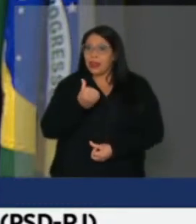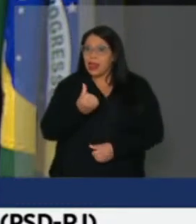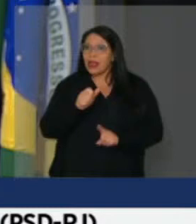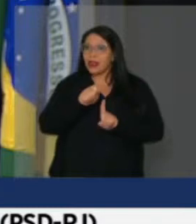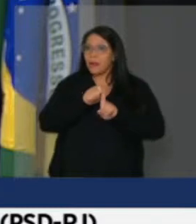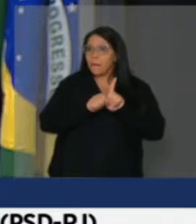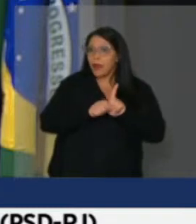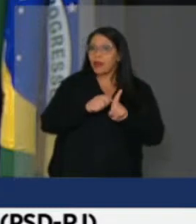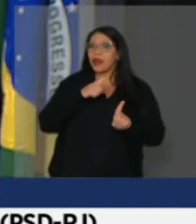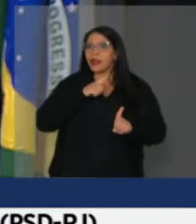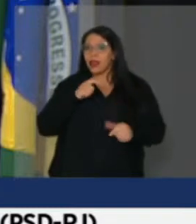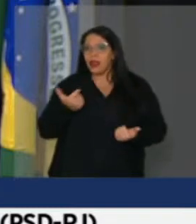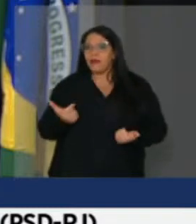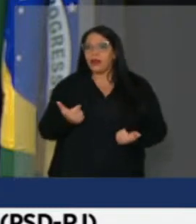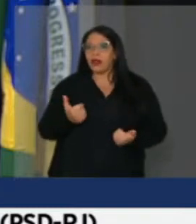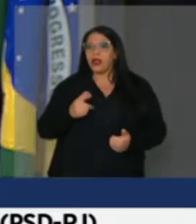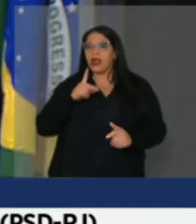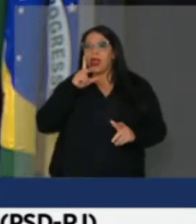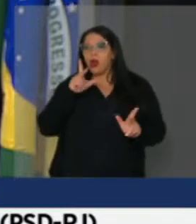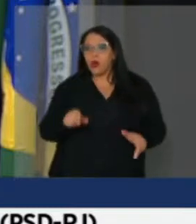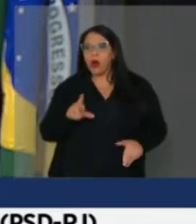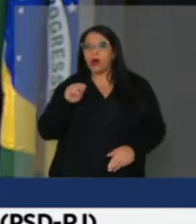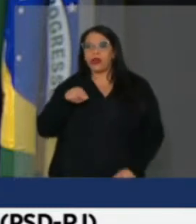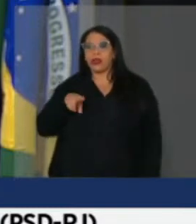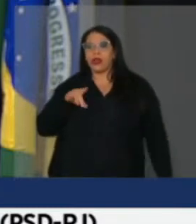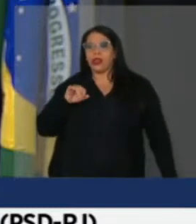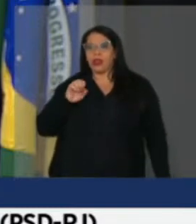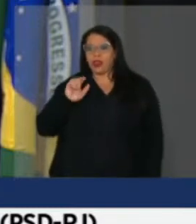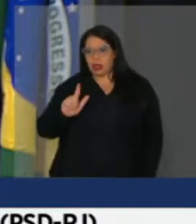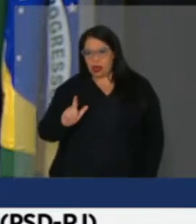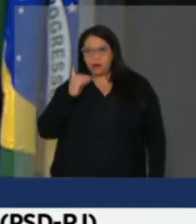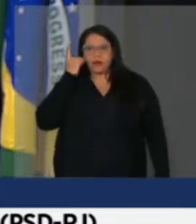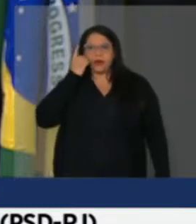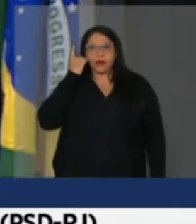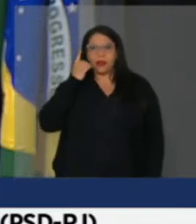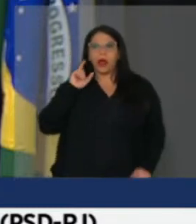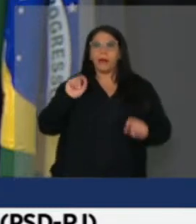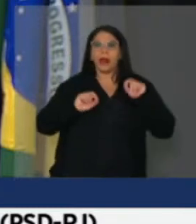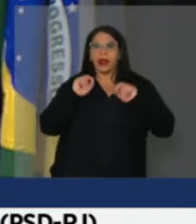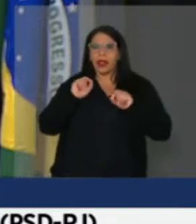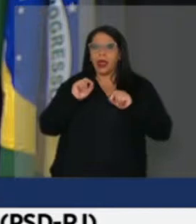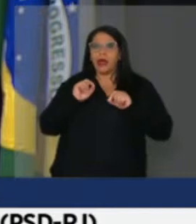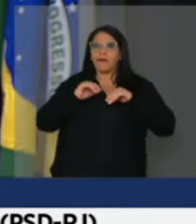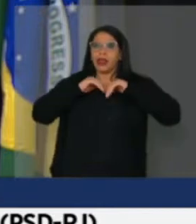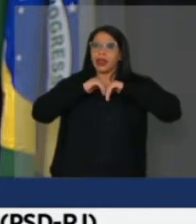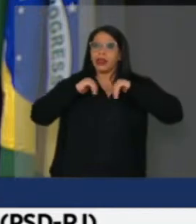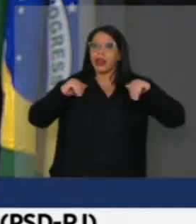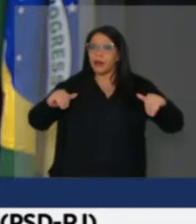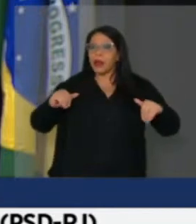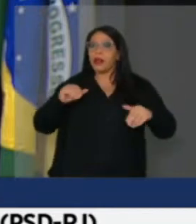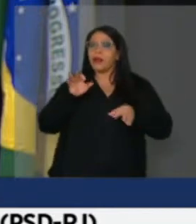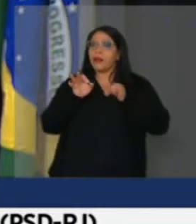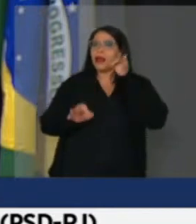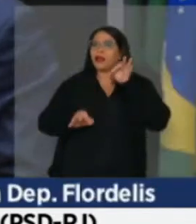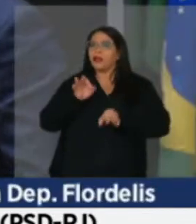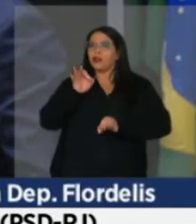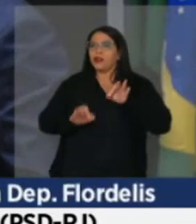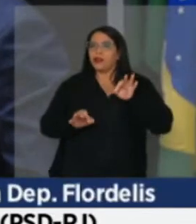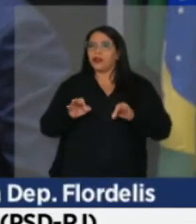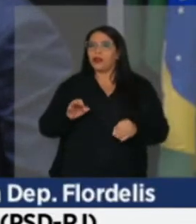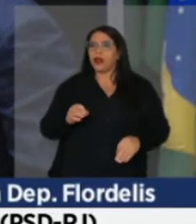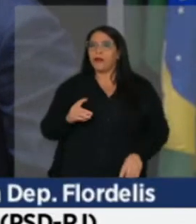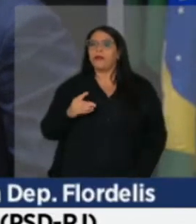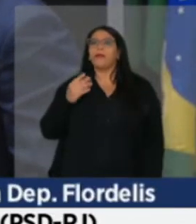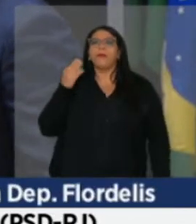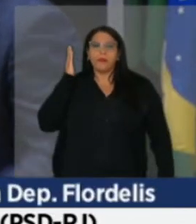teve Daniel Silveira. 6 meses de suspensão para quê? Para que o foro adequado julgue. Meu pai foi político,